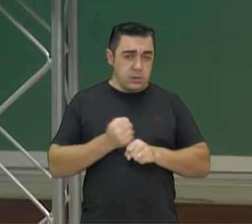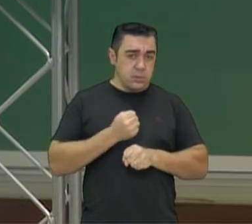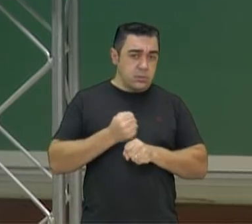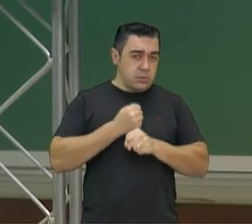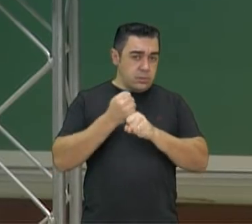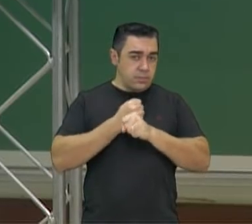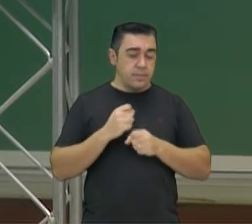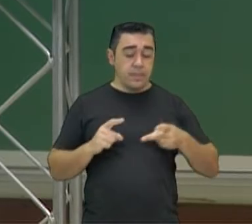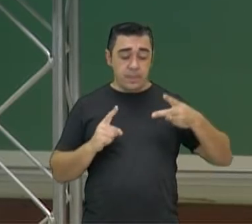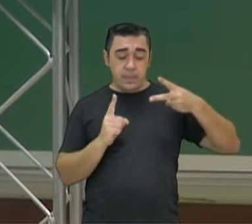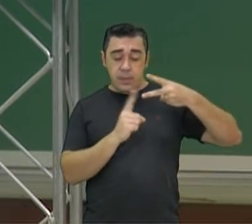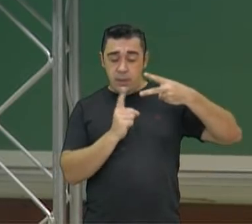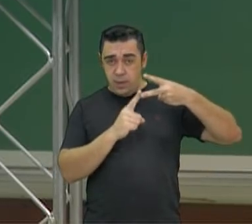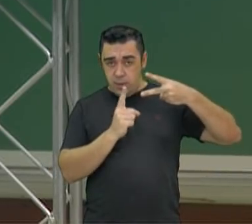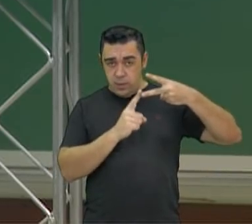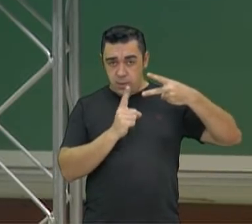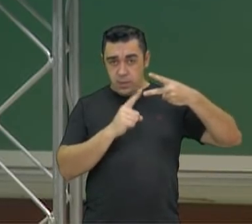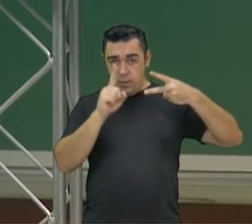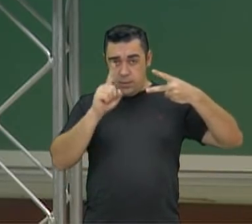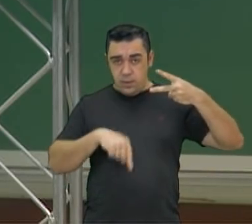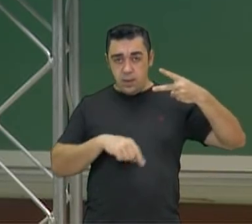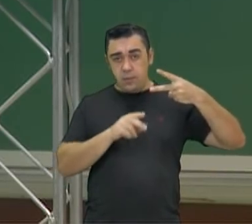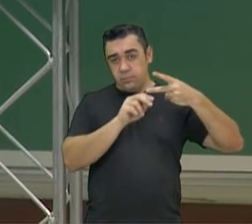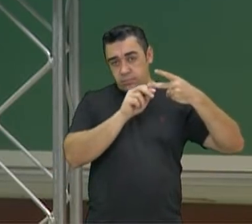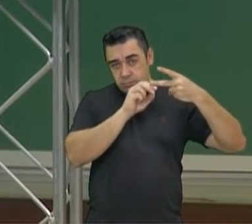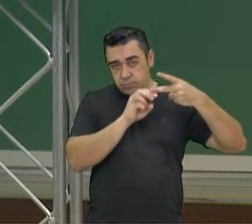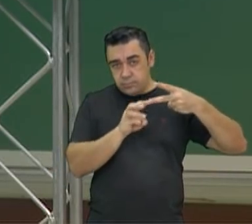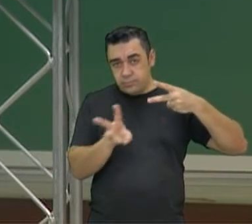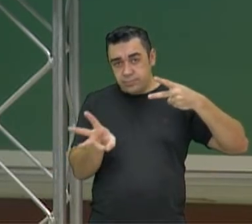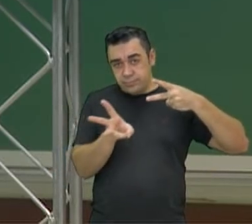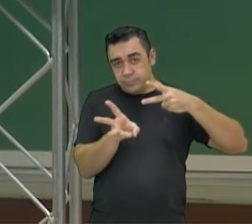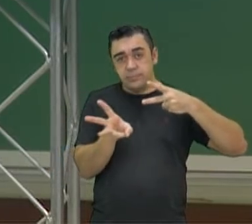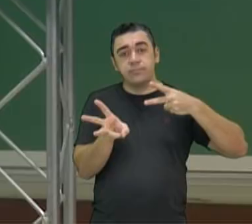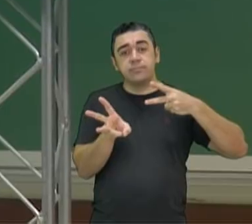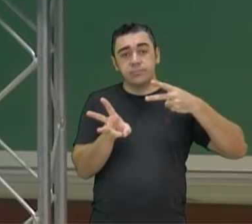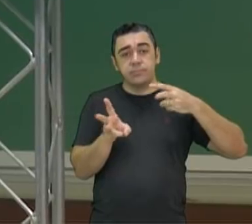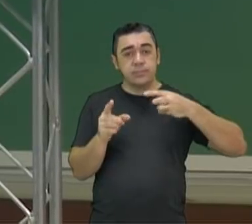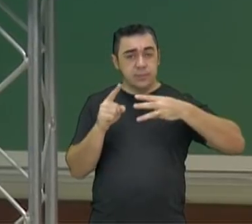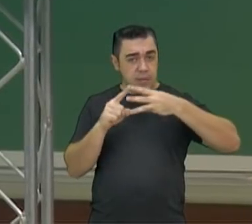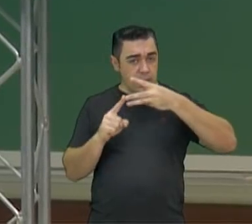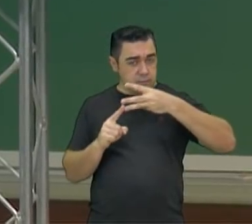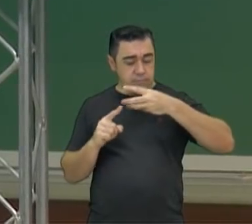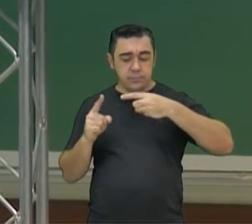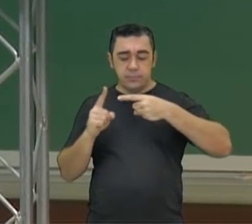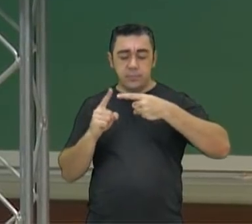paisagem antrópica, cerne da nossa disciplina, ainda nós temos a paisagem rural,